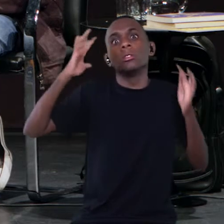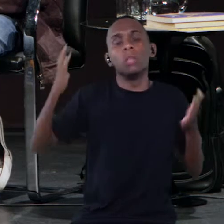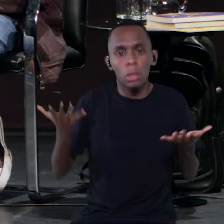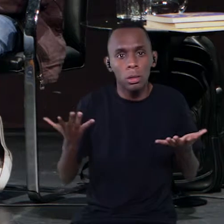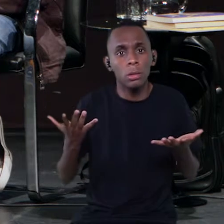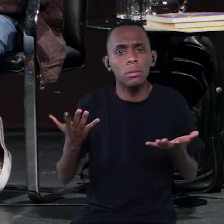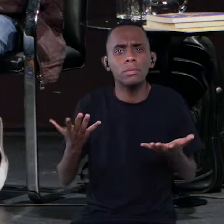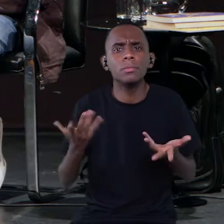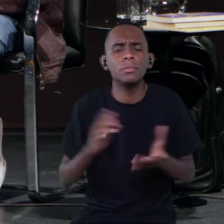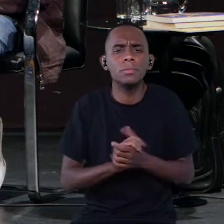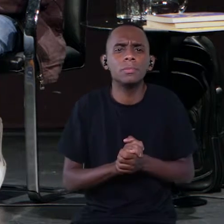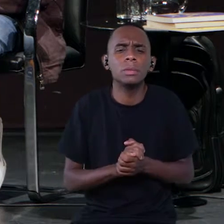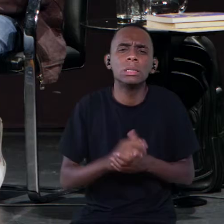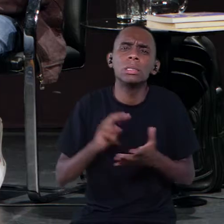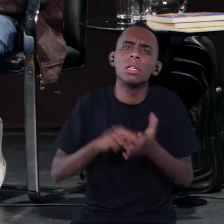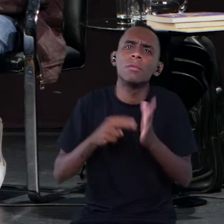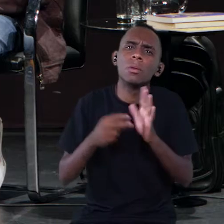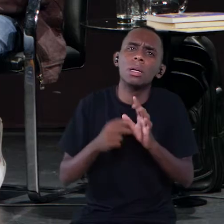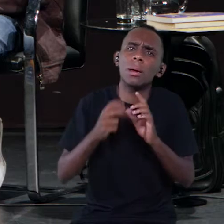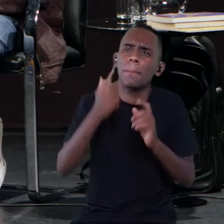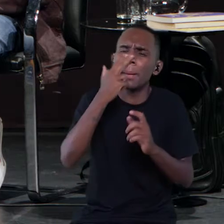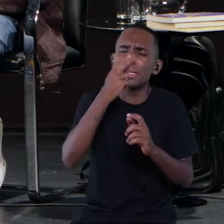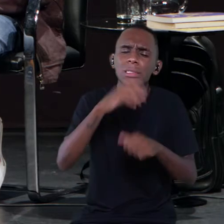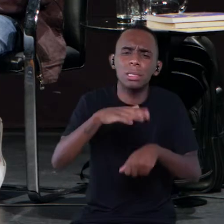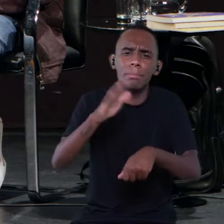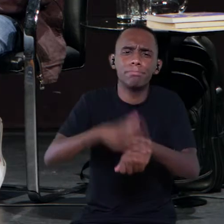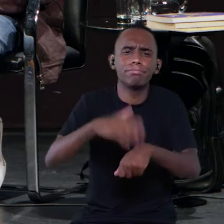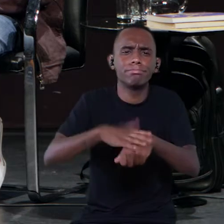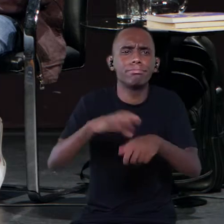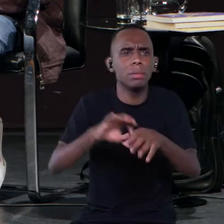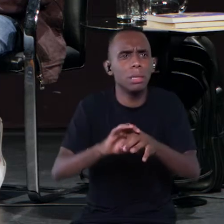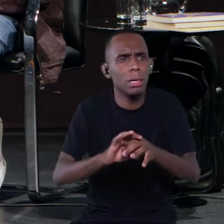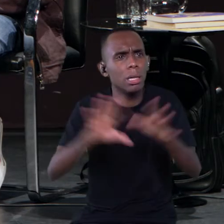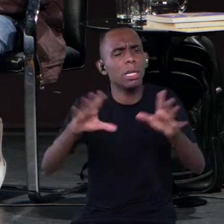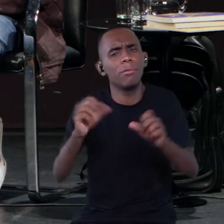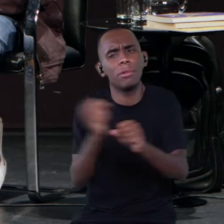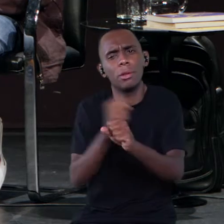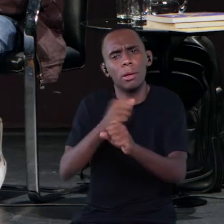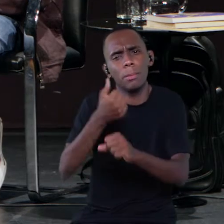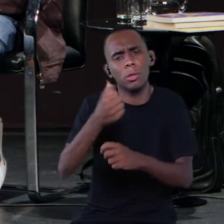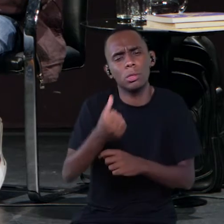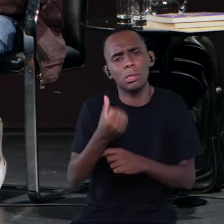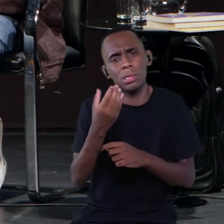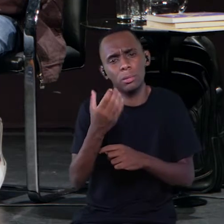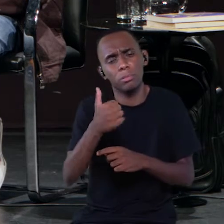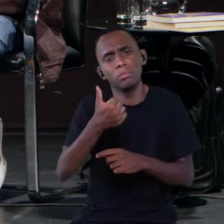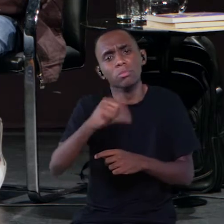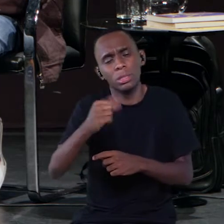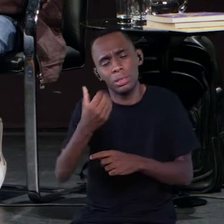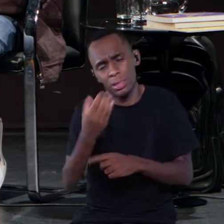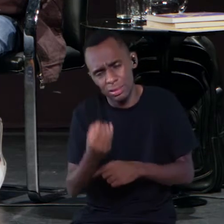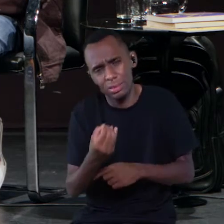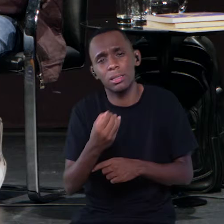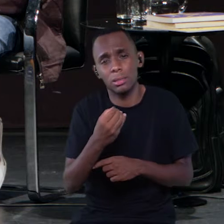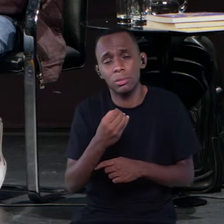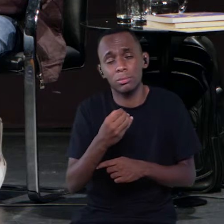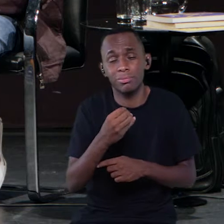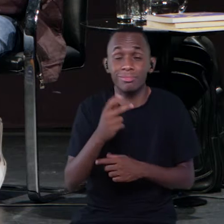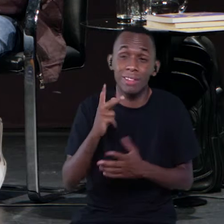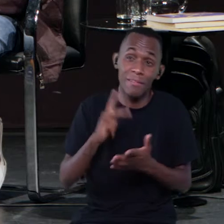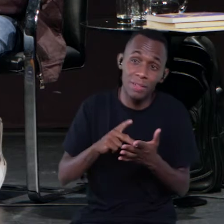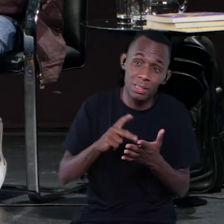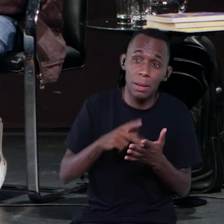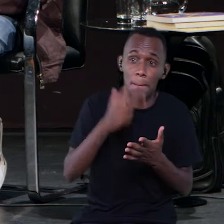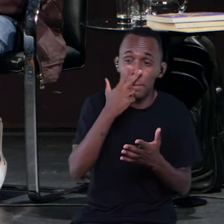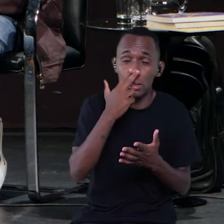conversa, ele vem ali daquela coisa libertária da década de 60, muito fortemente provocado pelo